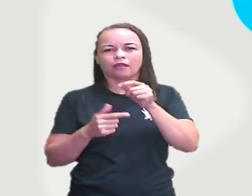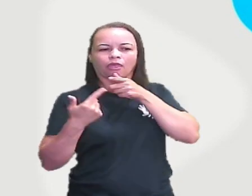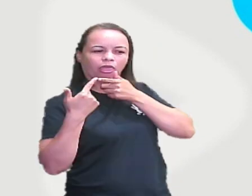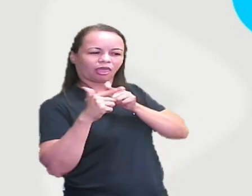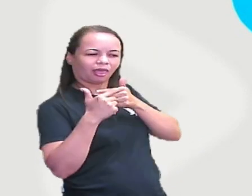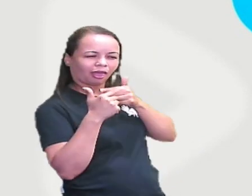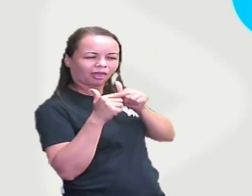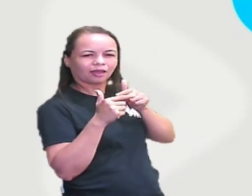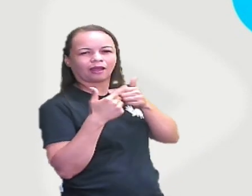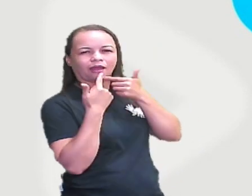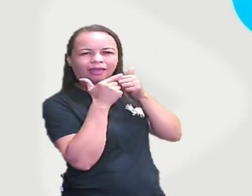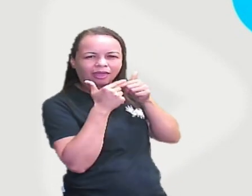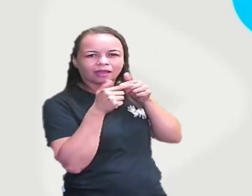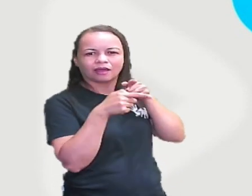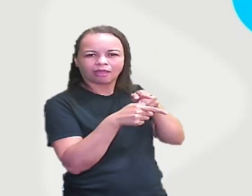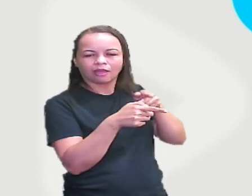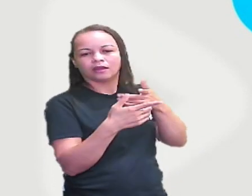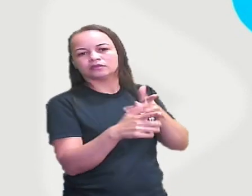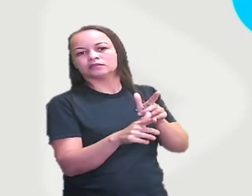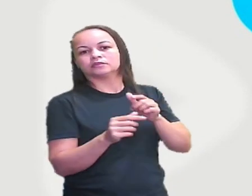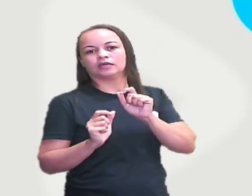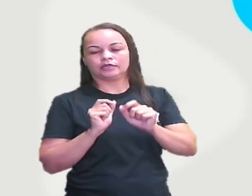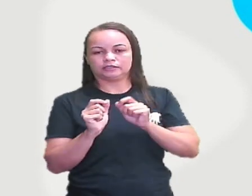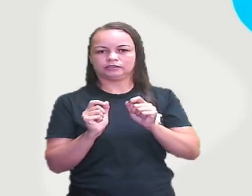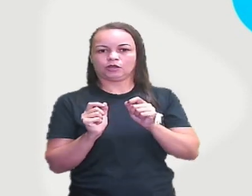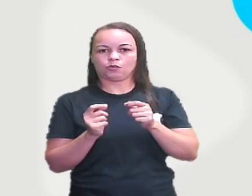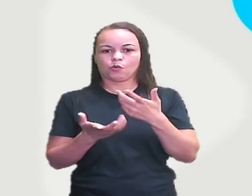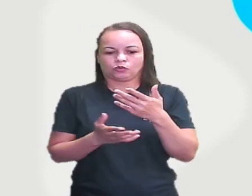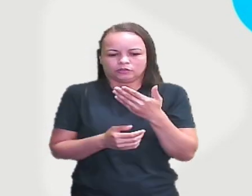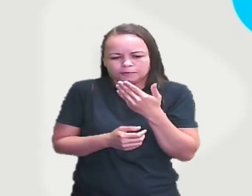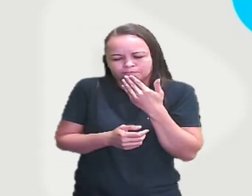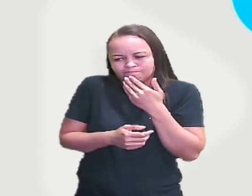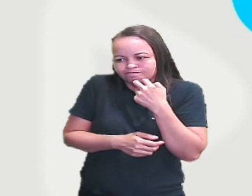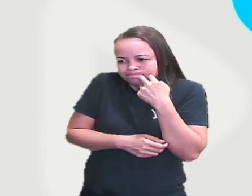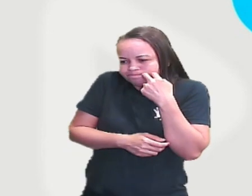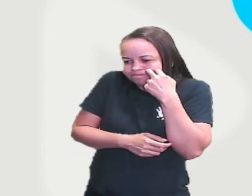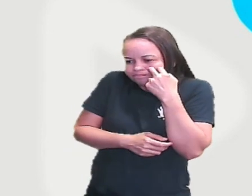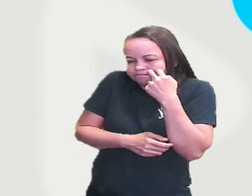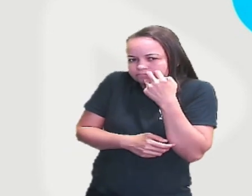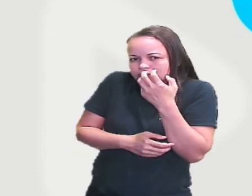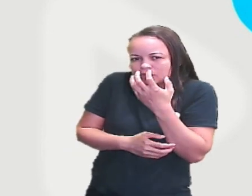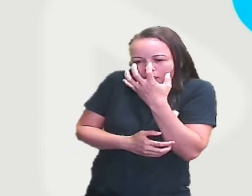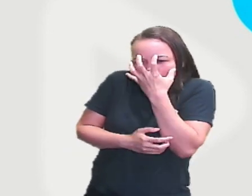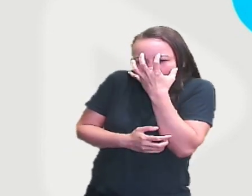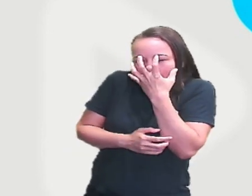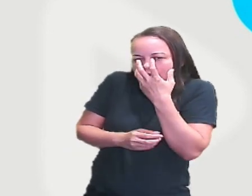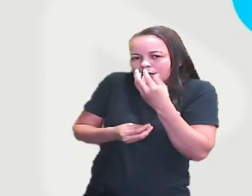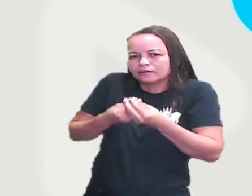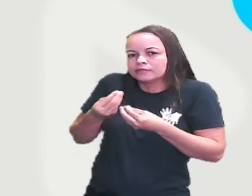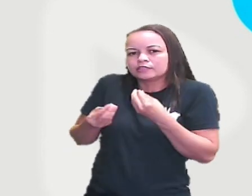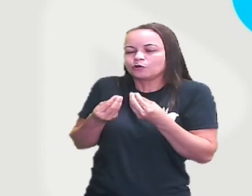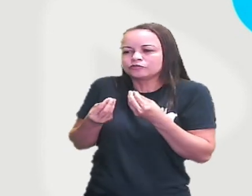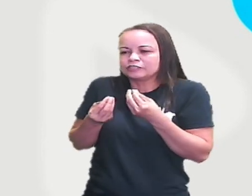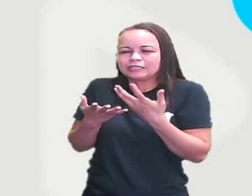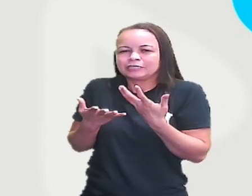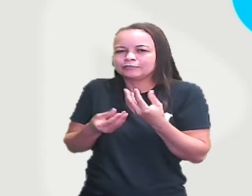de gargalhada. Então o outro fica introvertido, né, fica numa situação de constrangimento. E